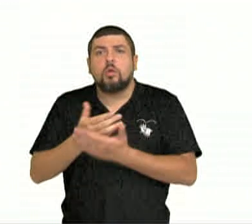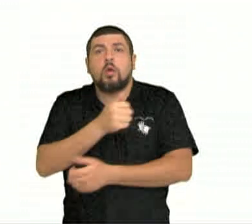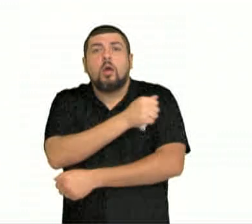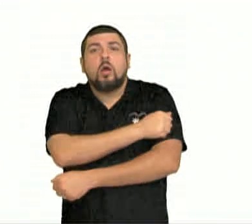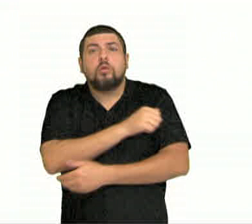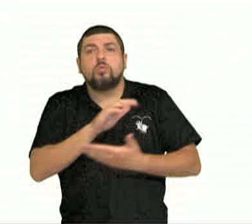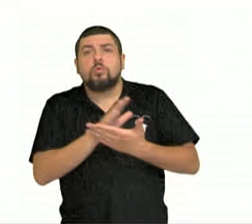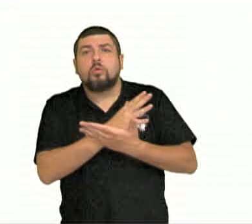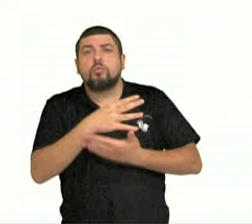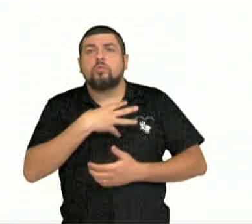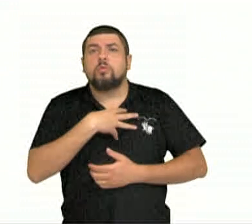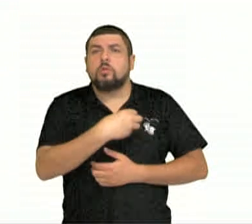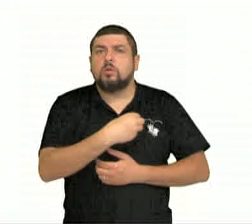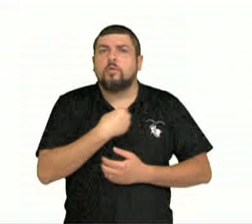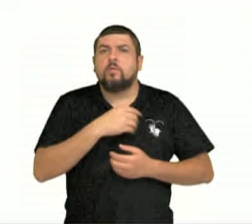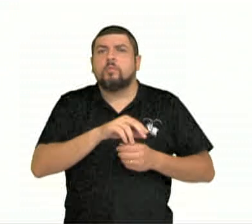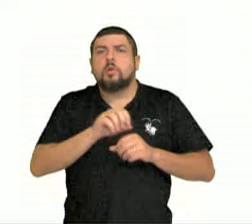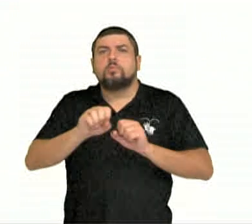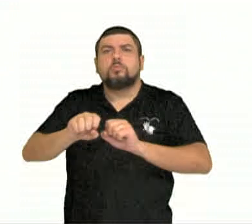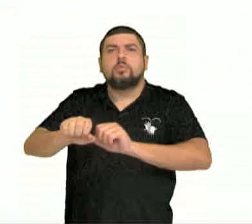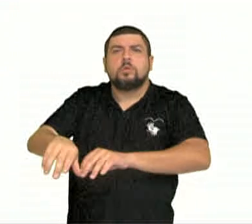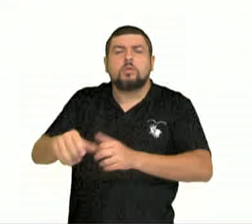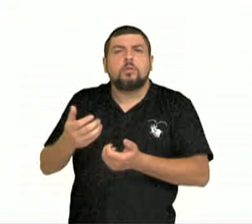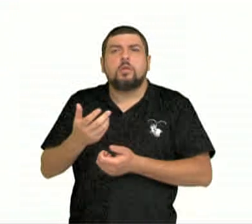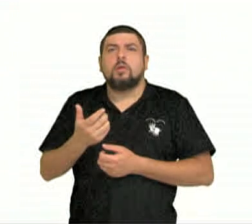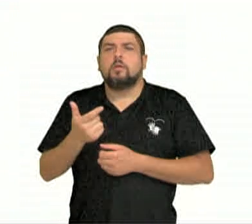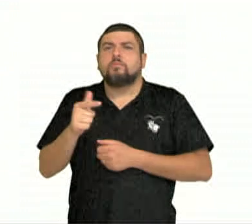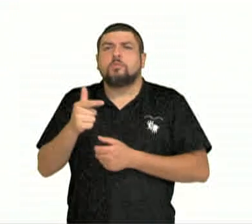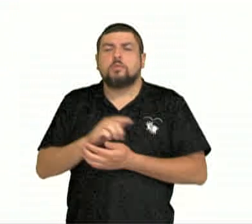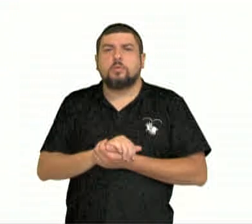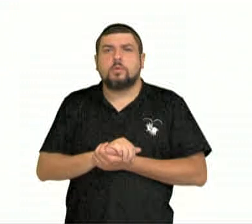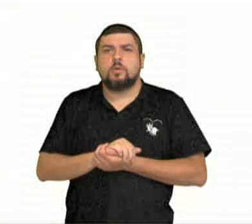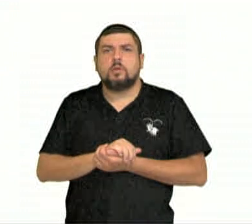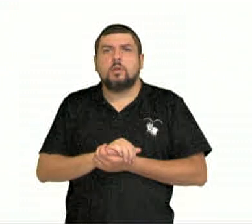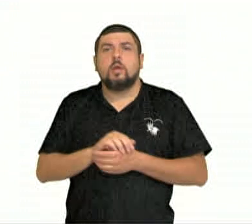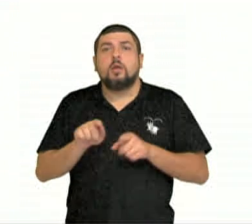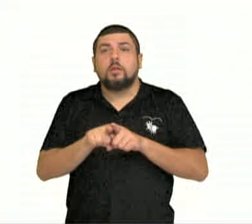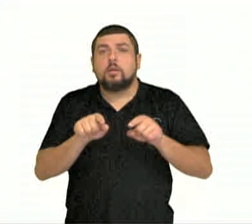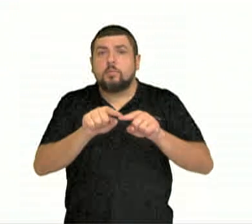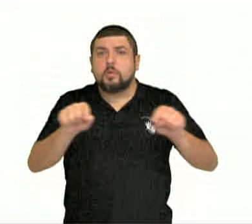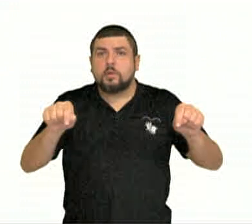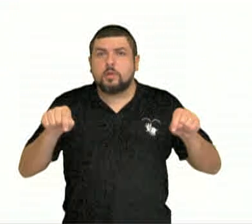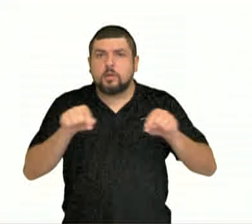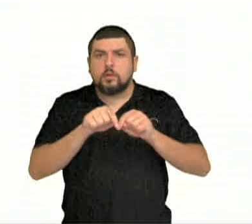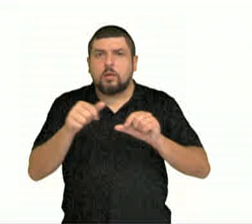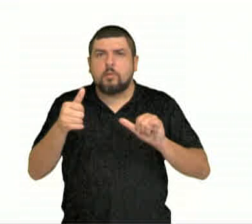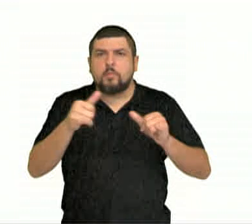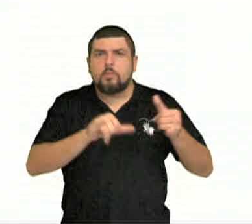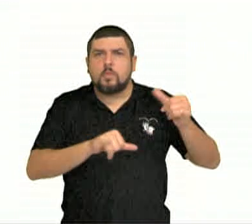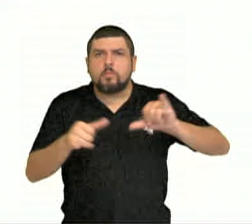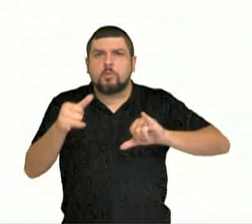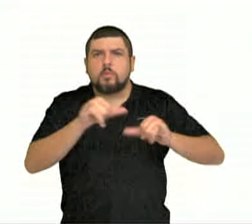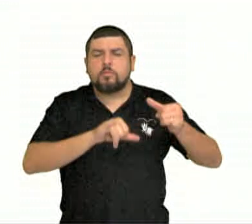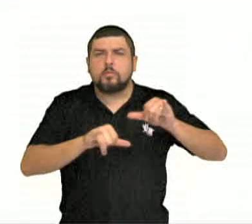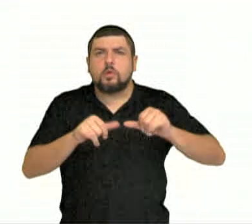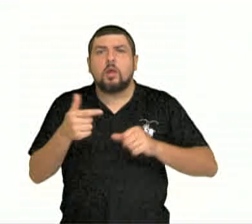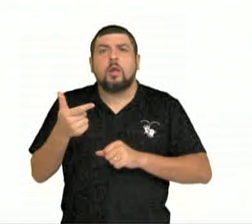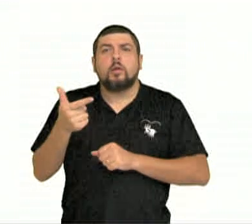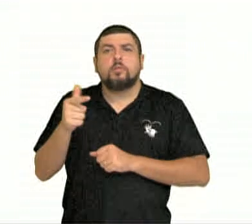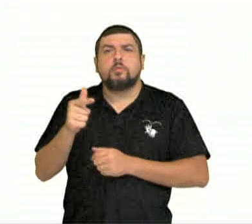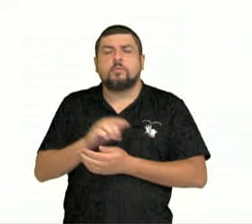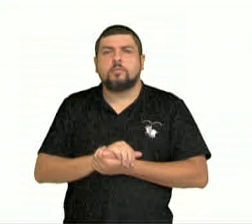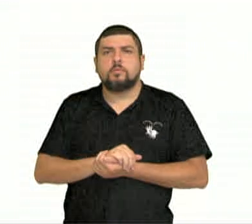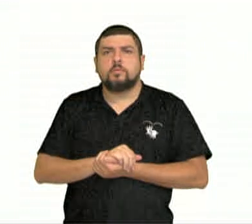possuem laboratórios e, quando os têm, são pequenos, insuficientes e não oferecem a qualidade adequada.